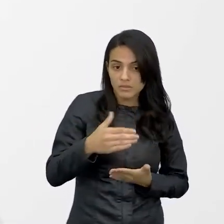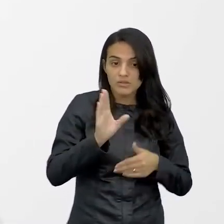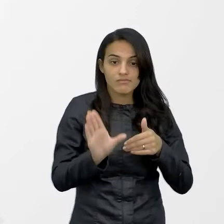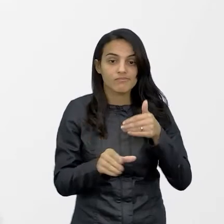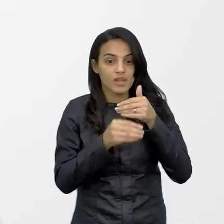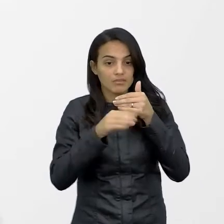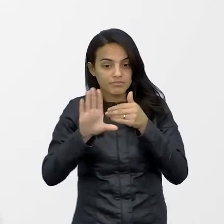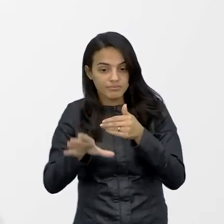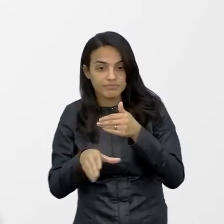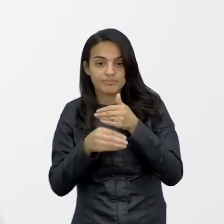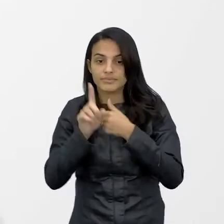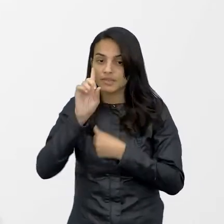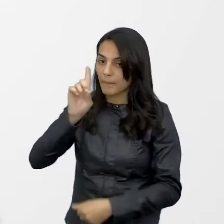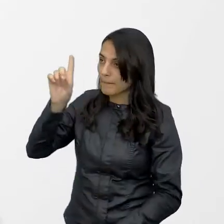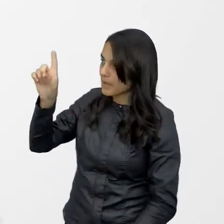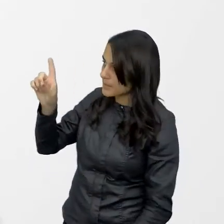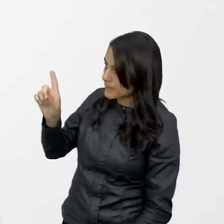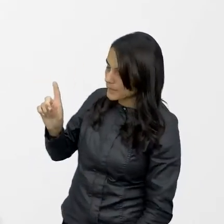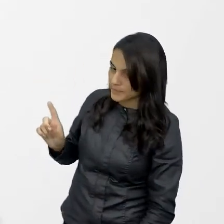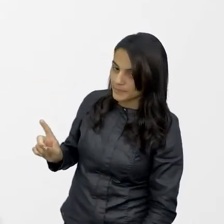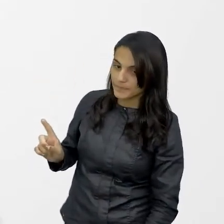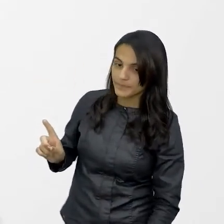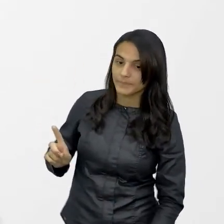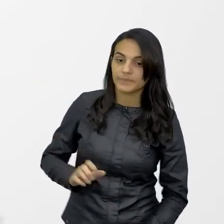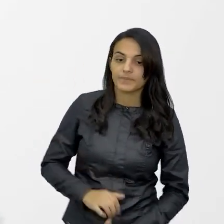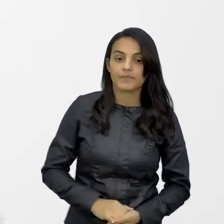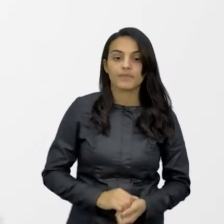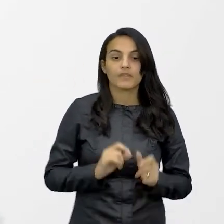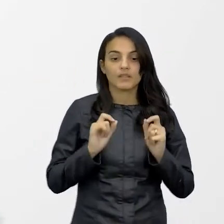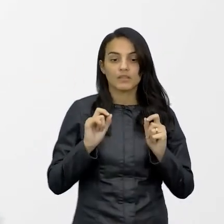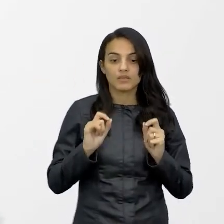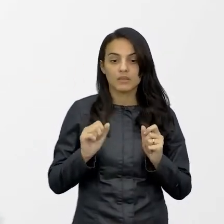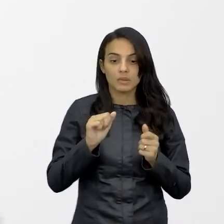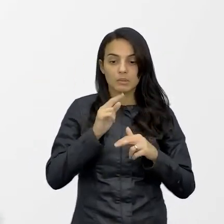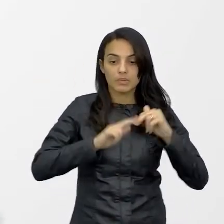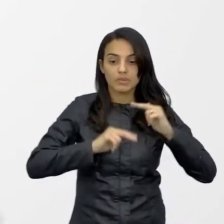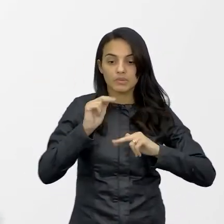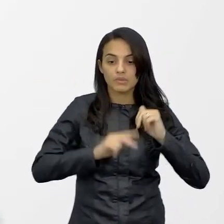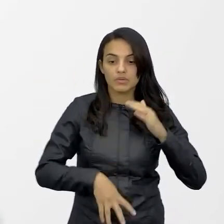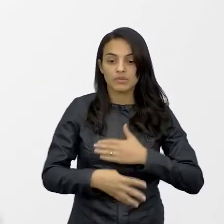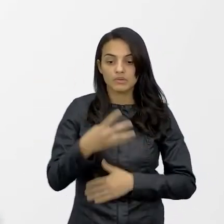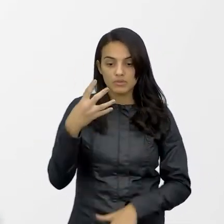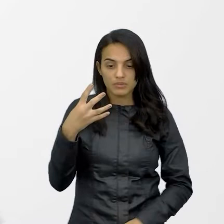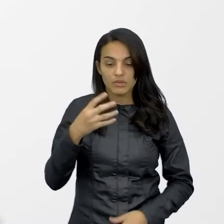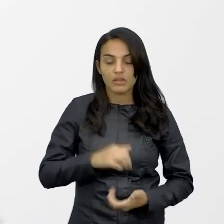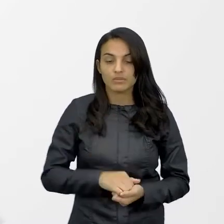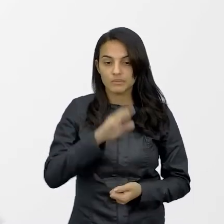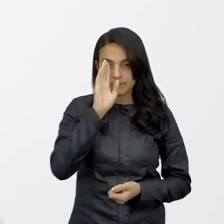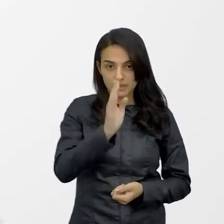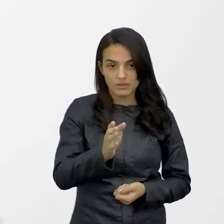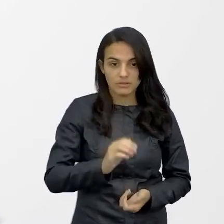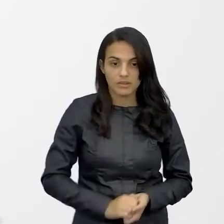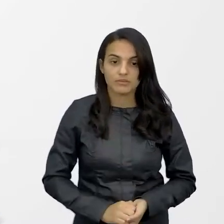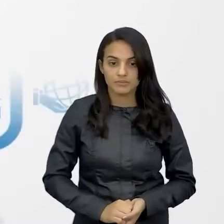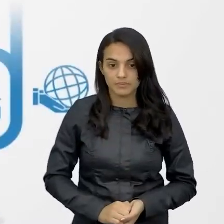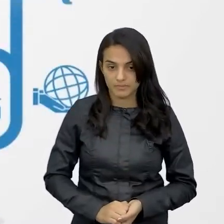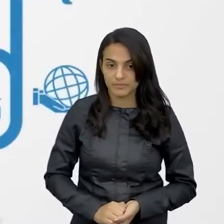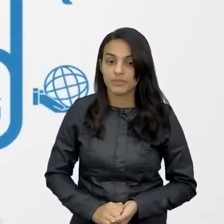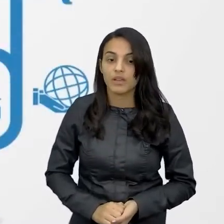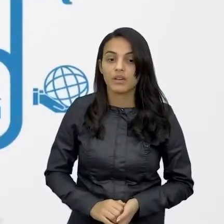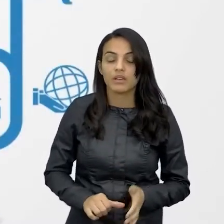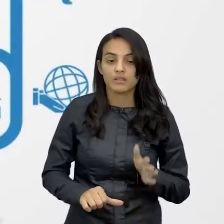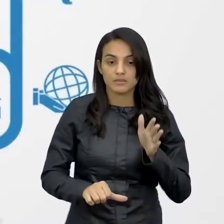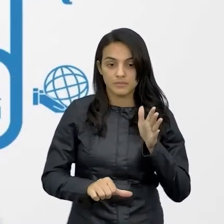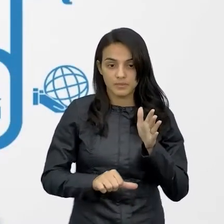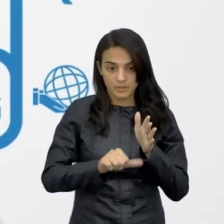adicionar complexidade ao nosso modelo de sistema, definindo-o como um produto de 4 parâmetros principais. Em